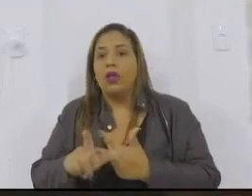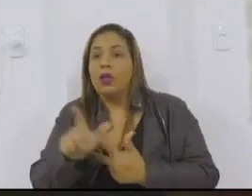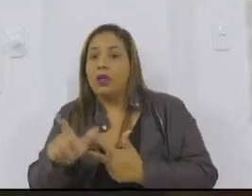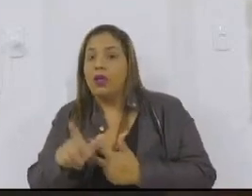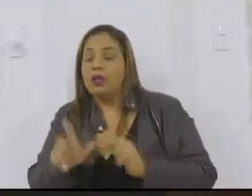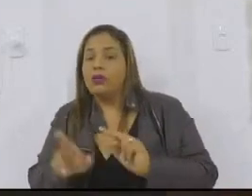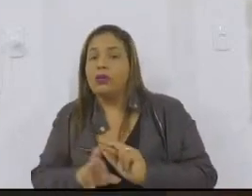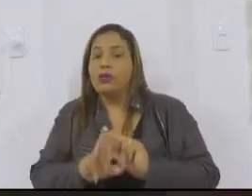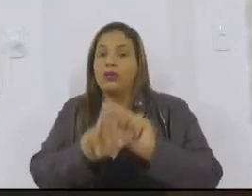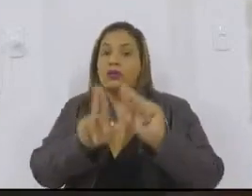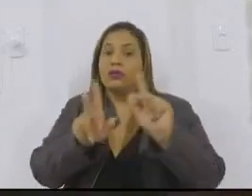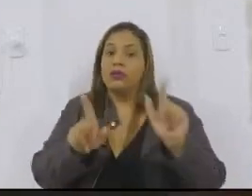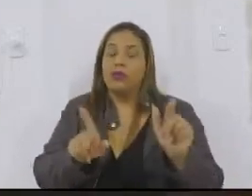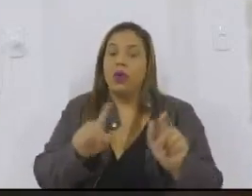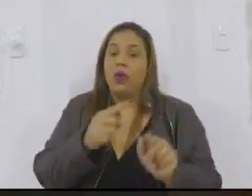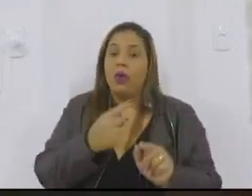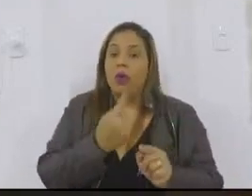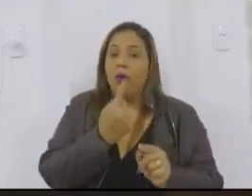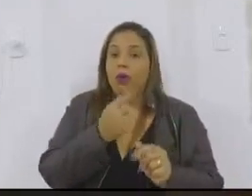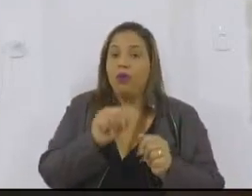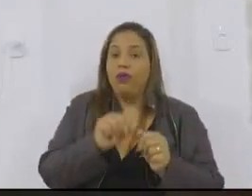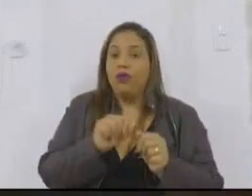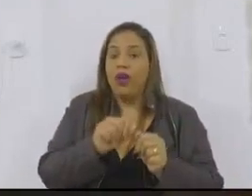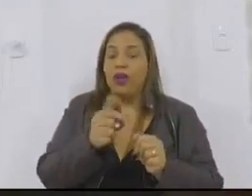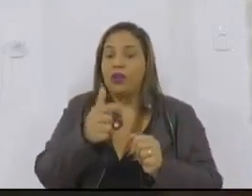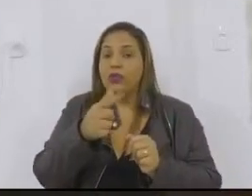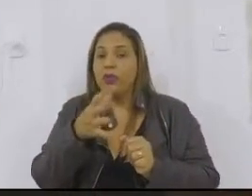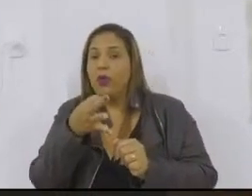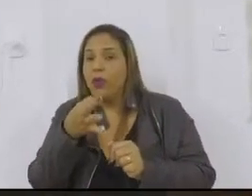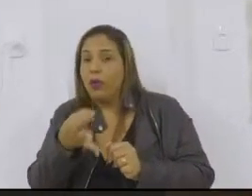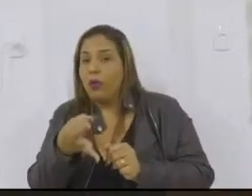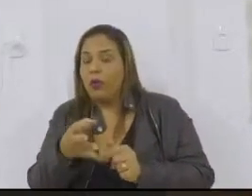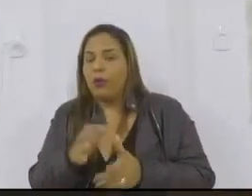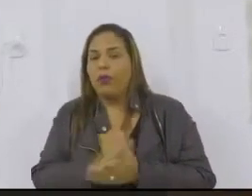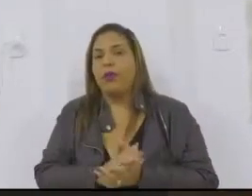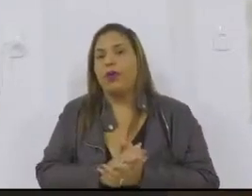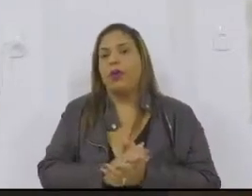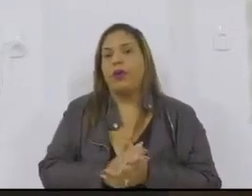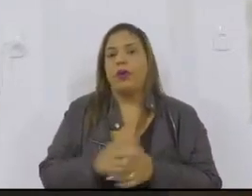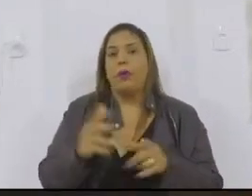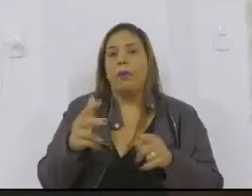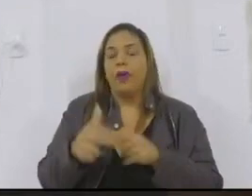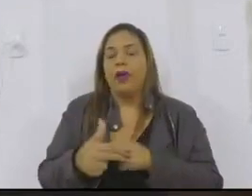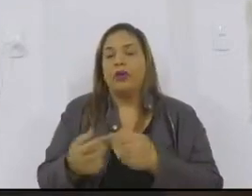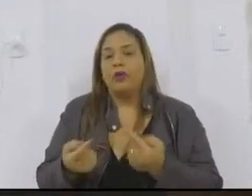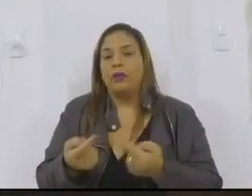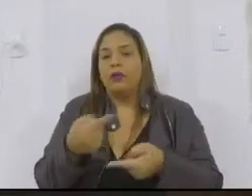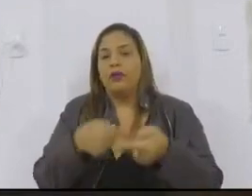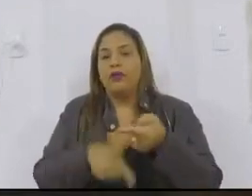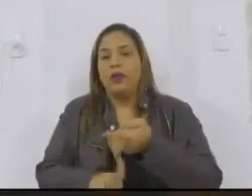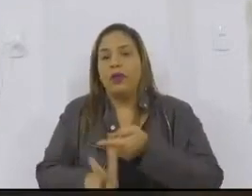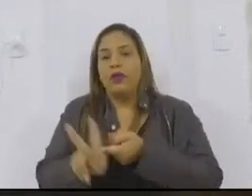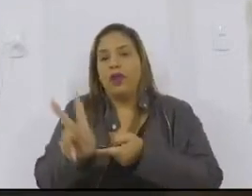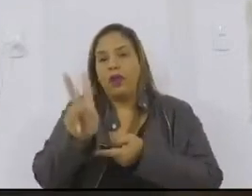executa, não podendo assim ter a interferência a essa inversão de valores.